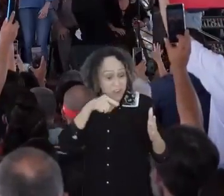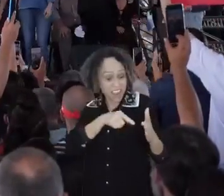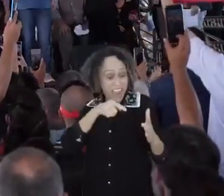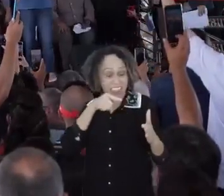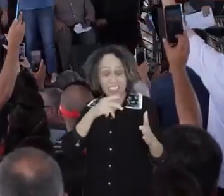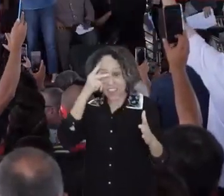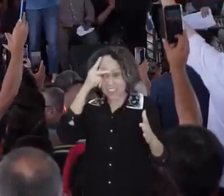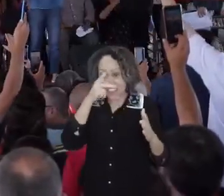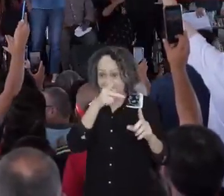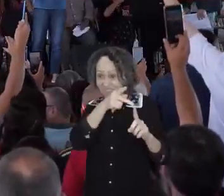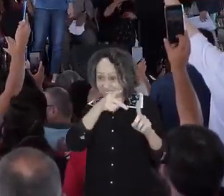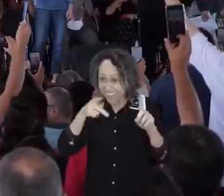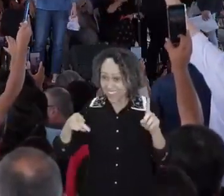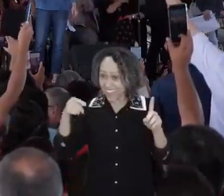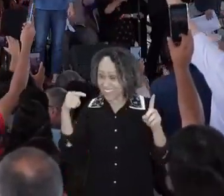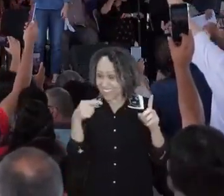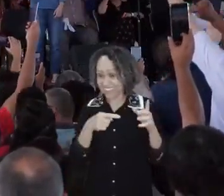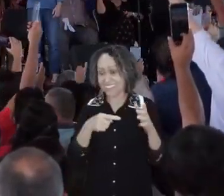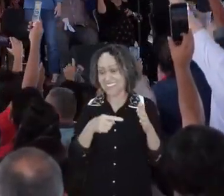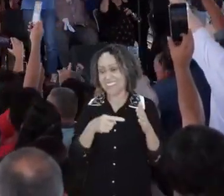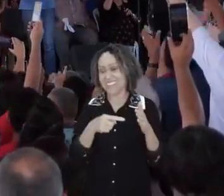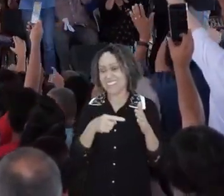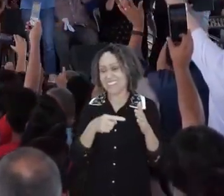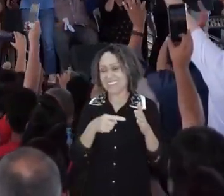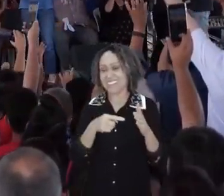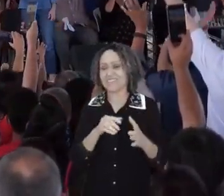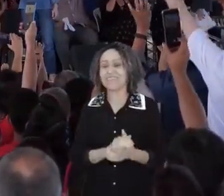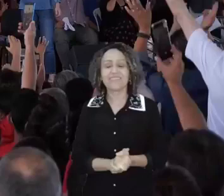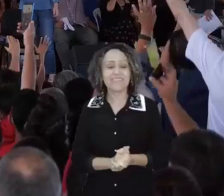Obrigada. Viva as mulheres.